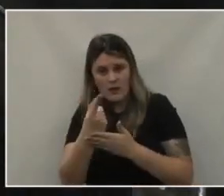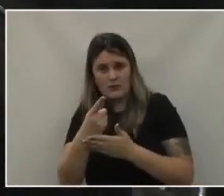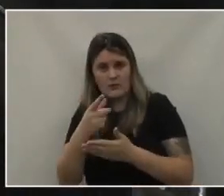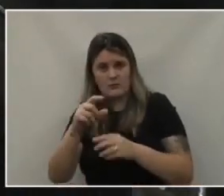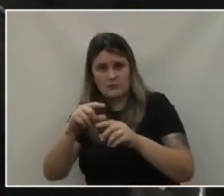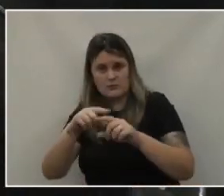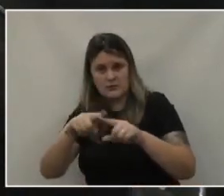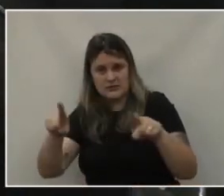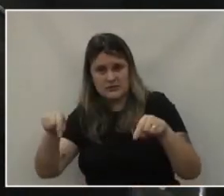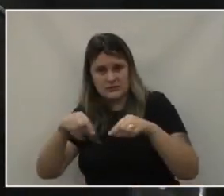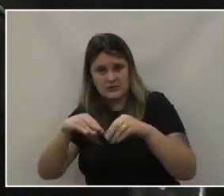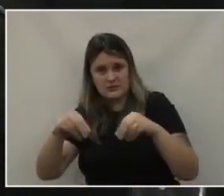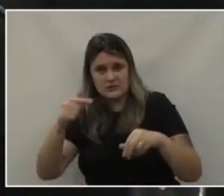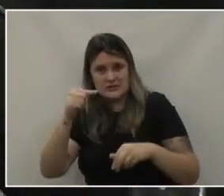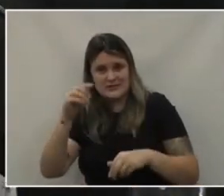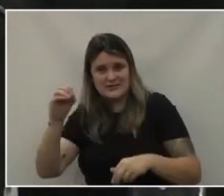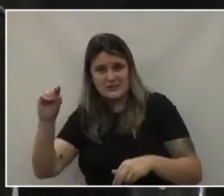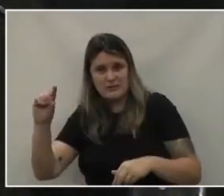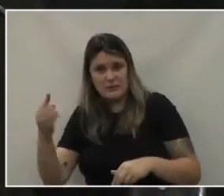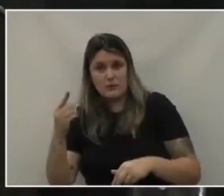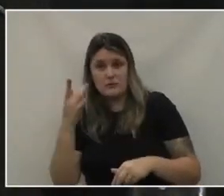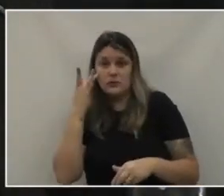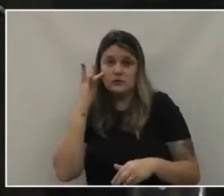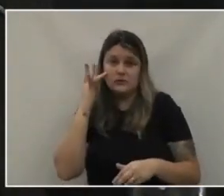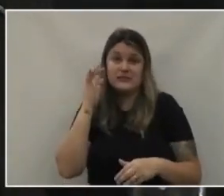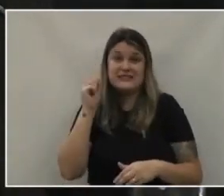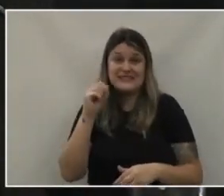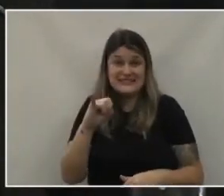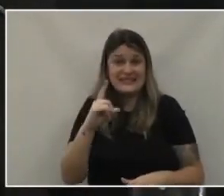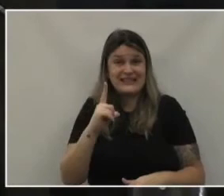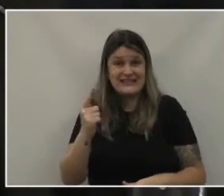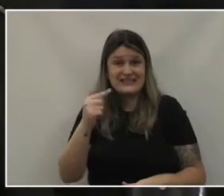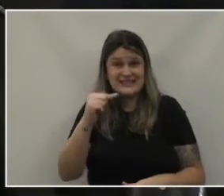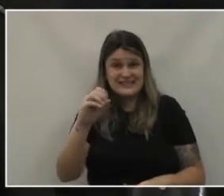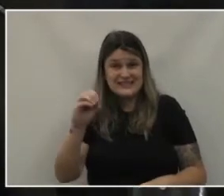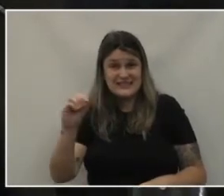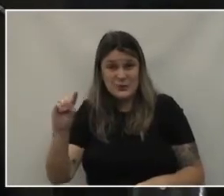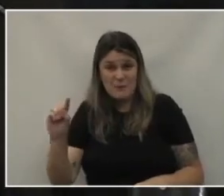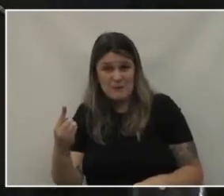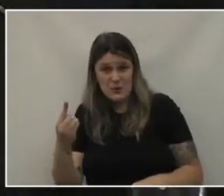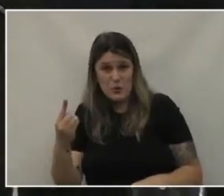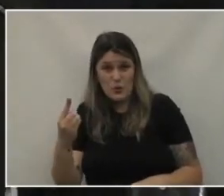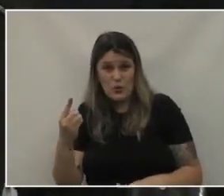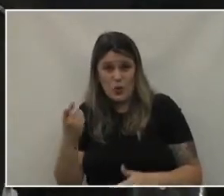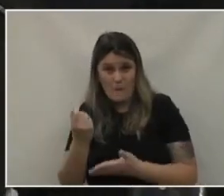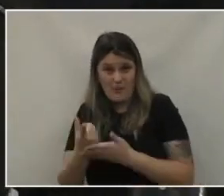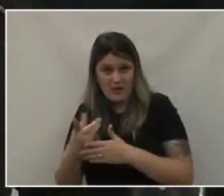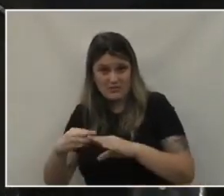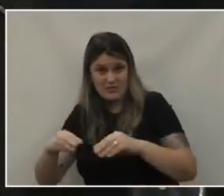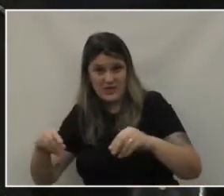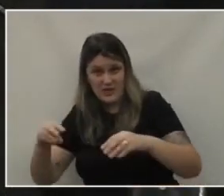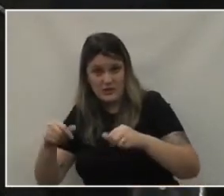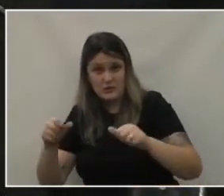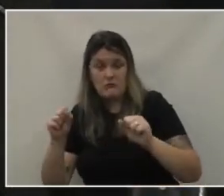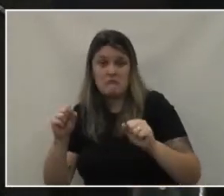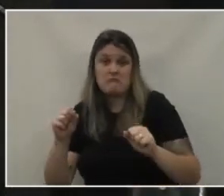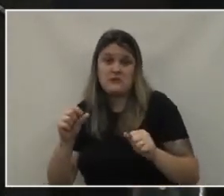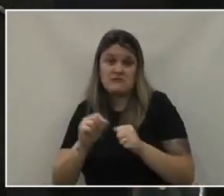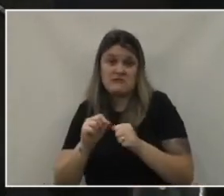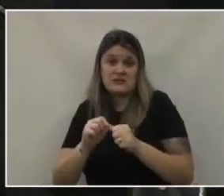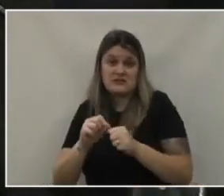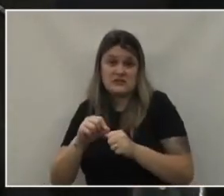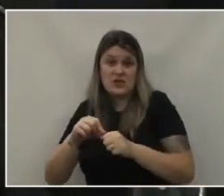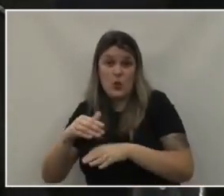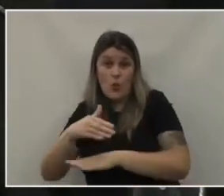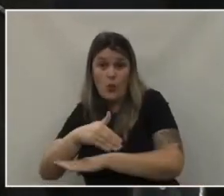Eu não sei se vai acontecer, mas se tem 700 mil em caixa para comprar um terreno aí para fazer